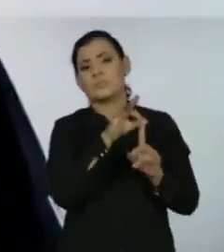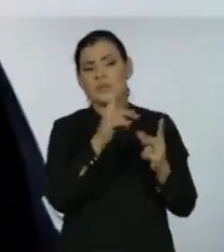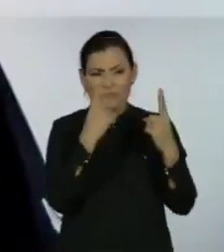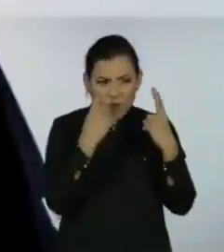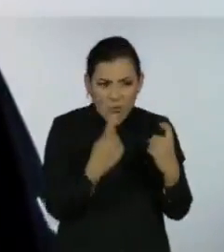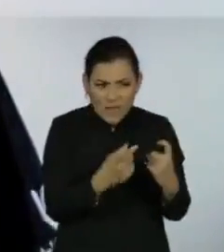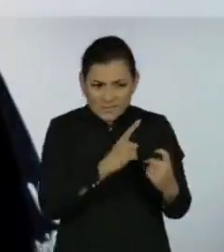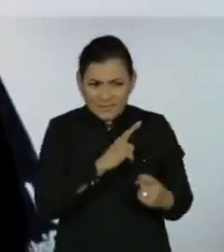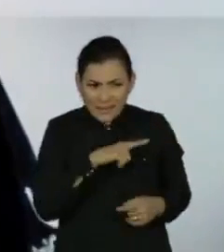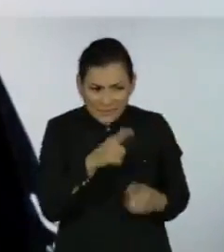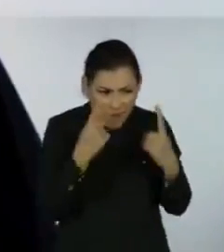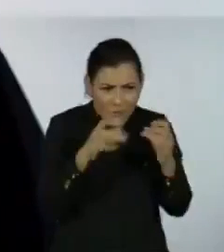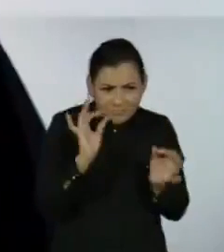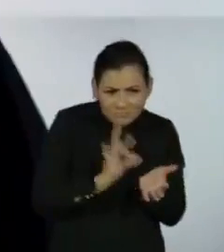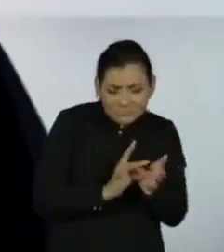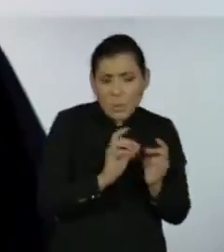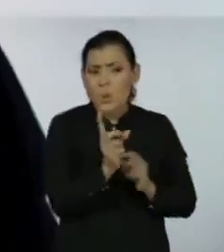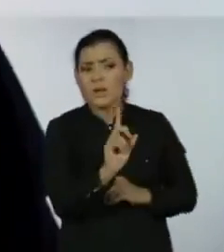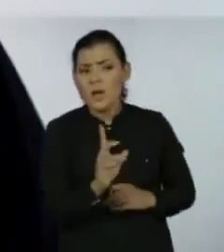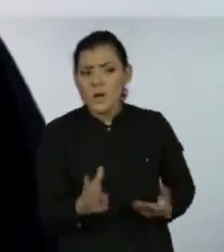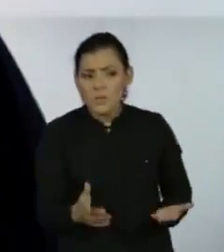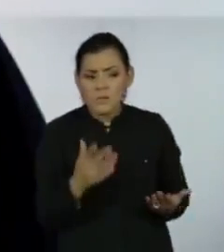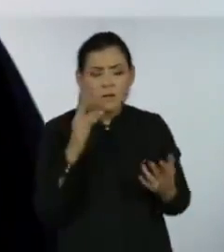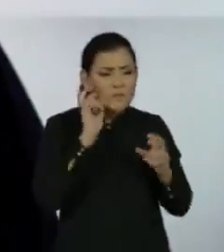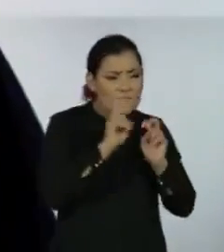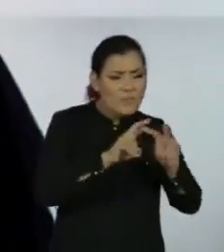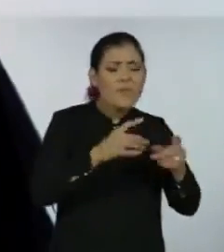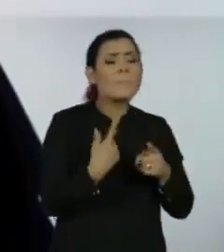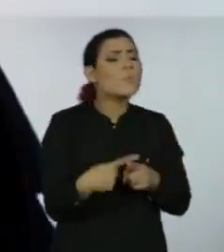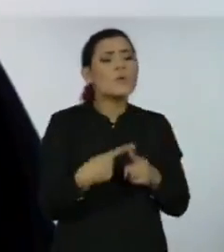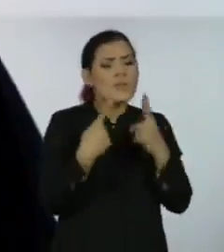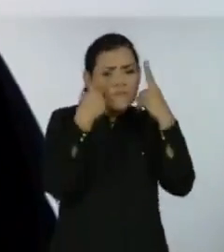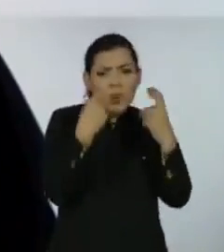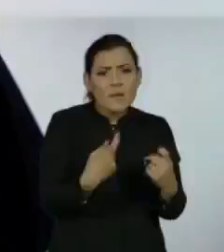violência quando existentes e das fontes, das